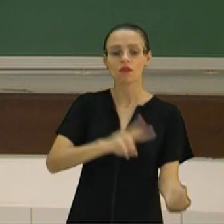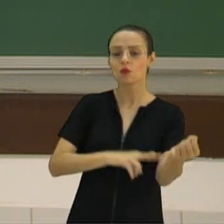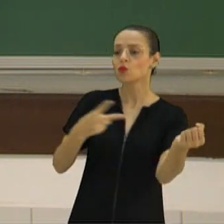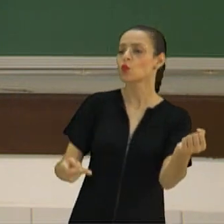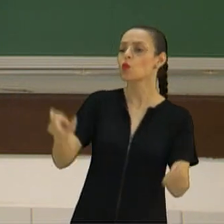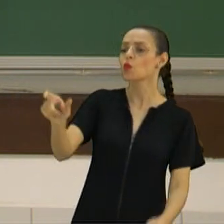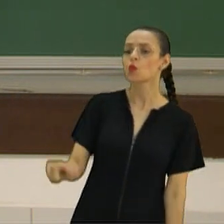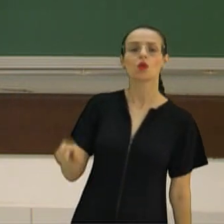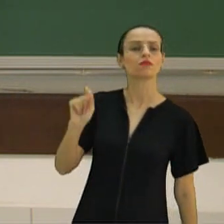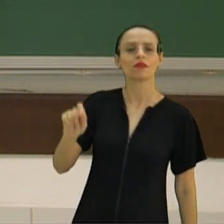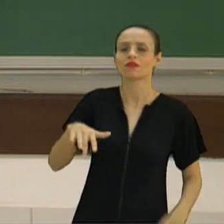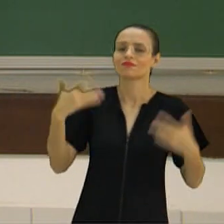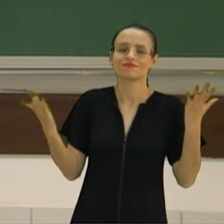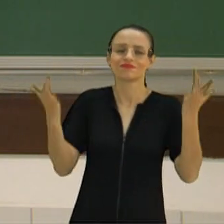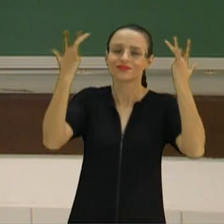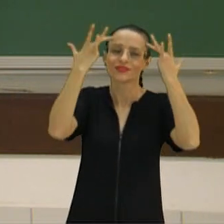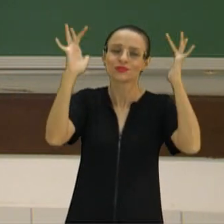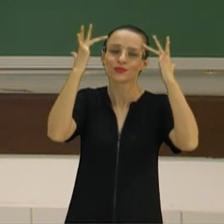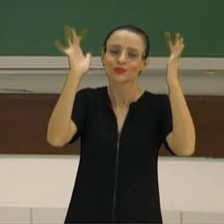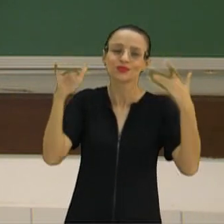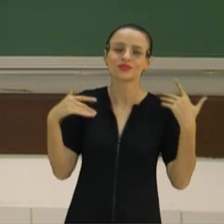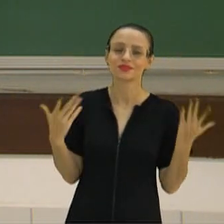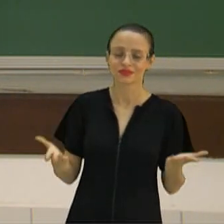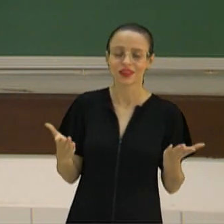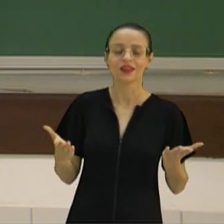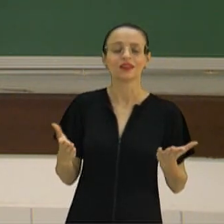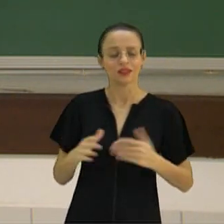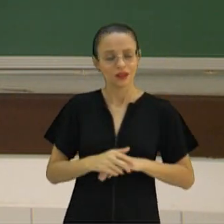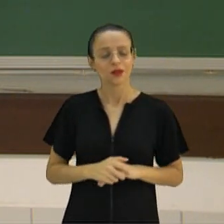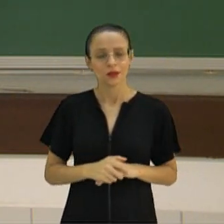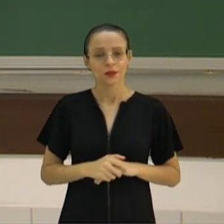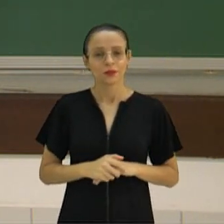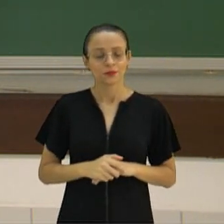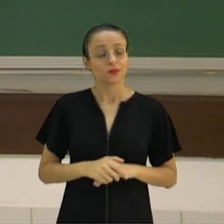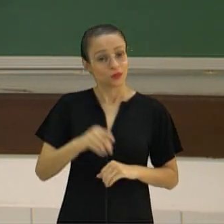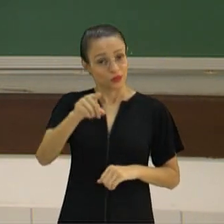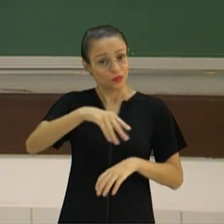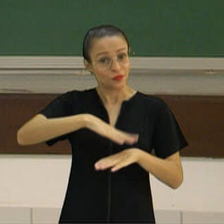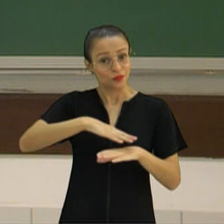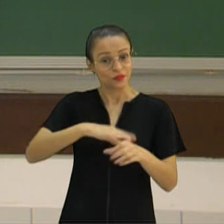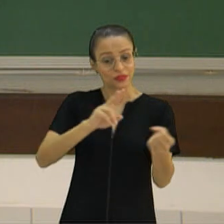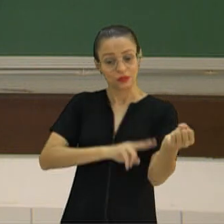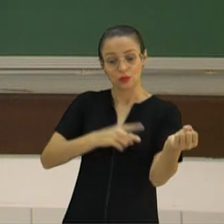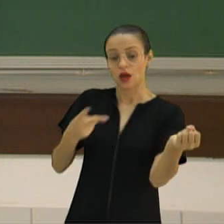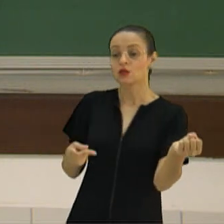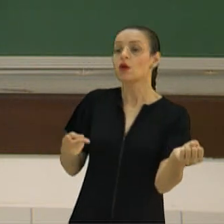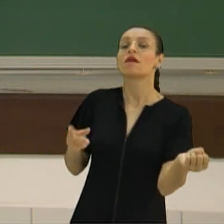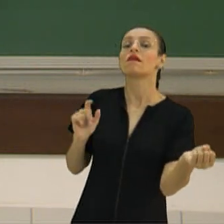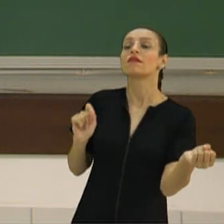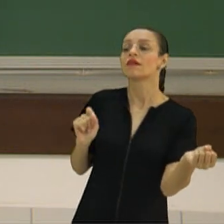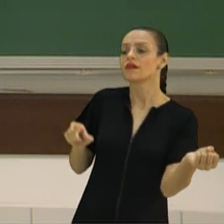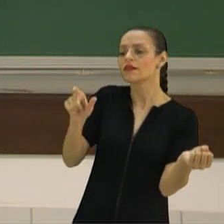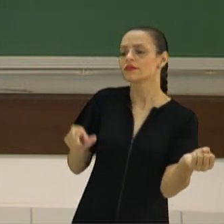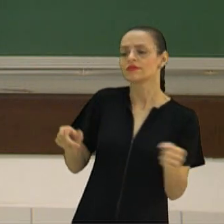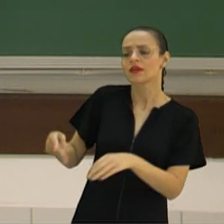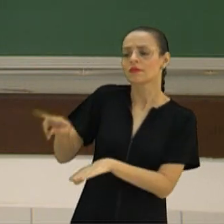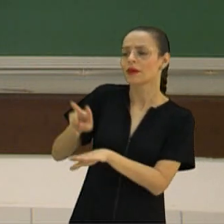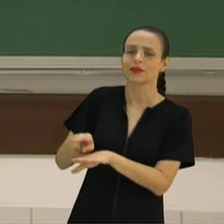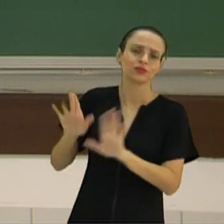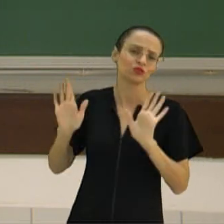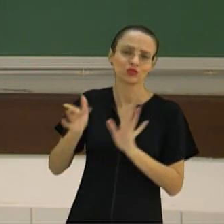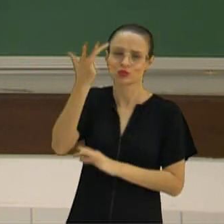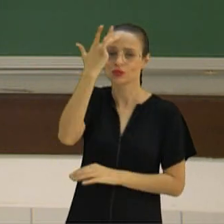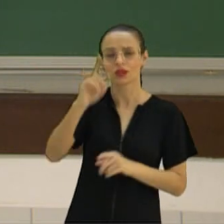que recebeu o sangue ou que irá receber no futuro o seu sangue quando você for doador. Mas é um ato de carinho,